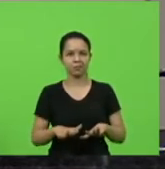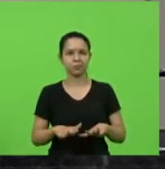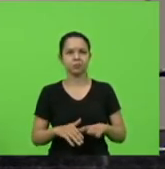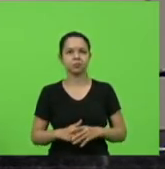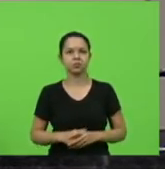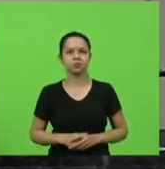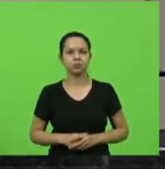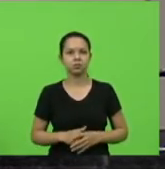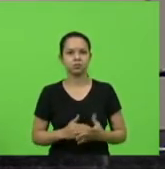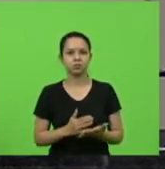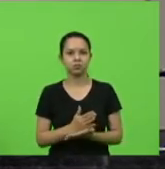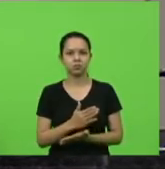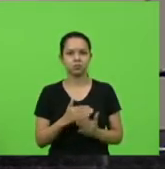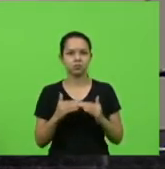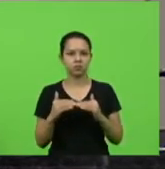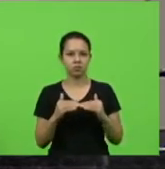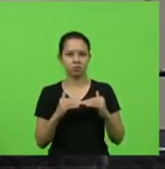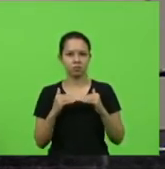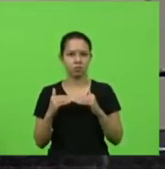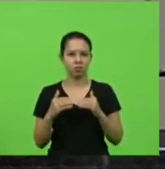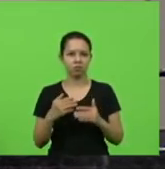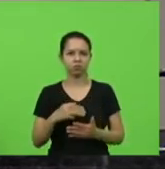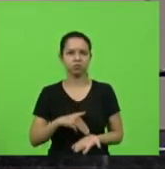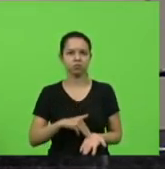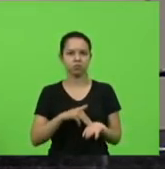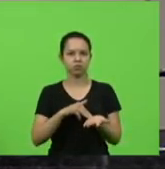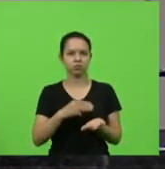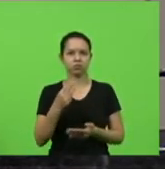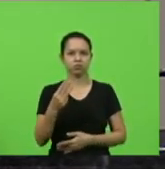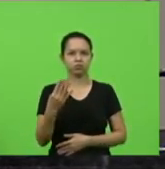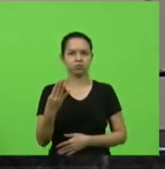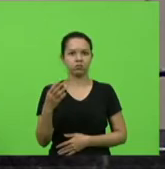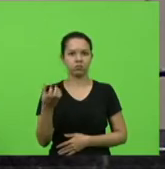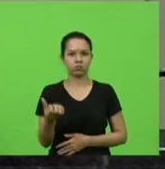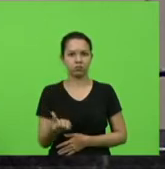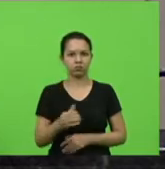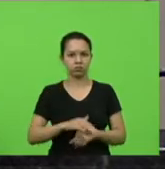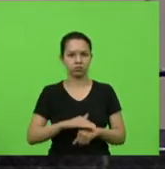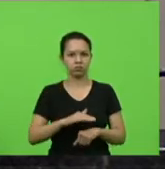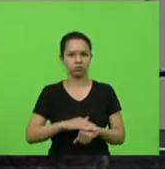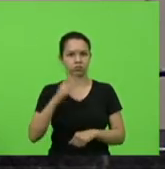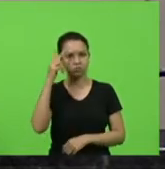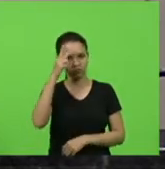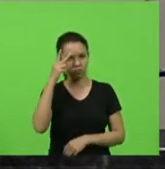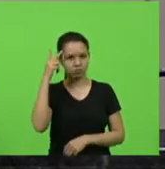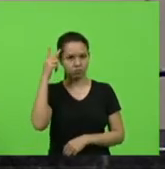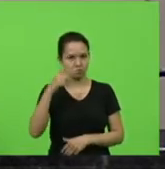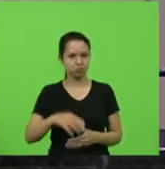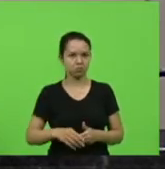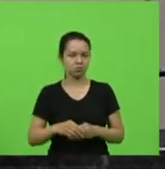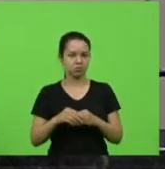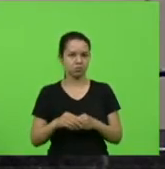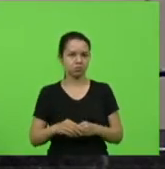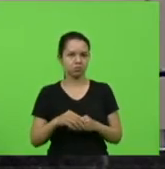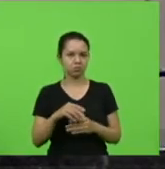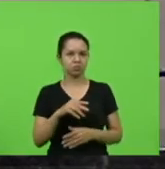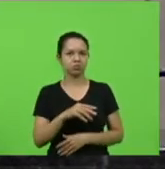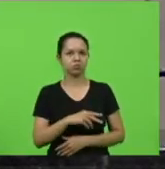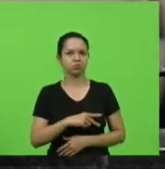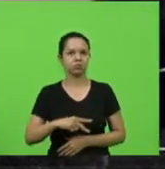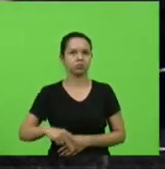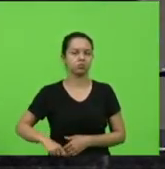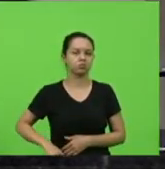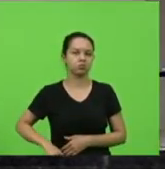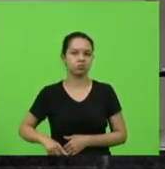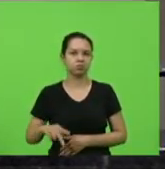encontram. Aprovado por unanimidade. Moção 346, autor deputada Paulinha, cumprimentando o presidente da Confederação Nacional de